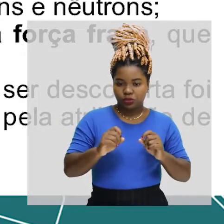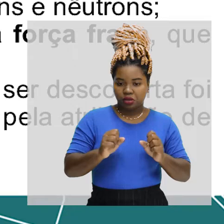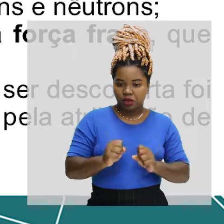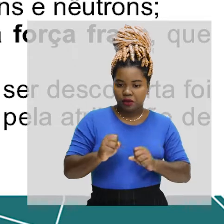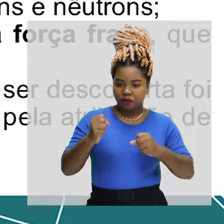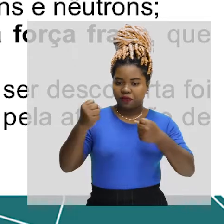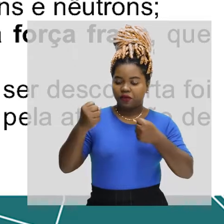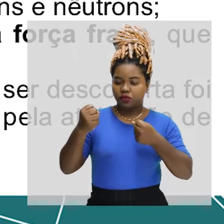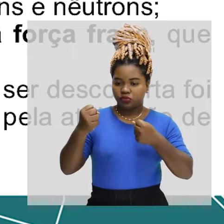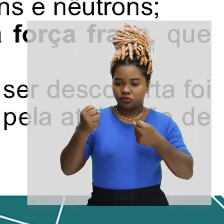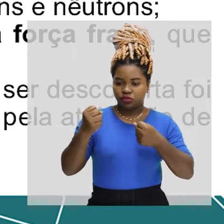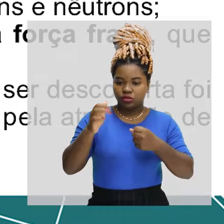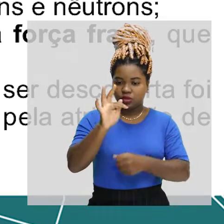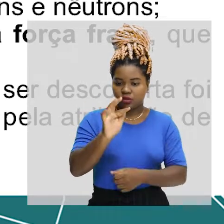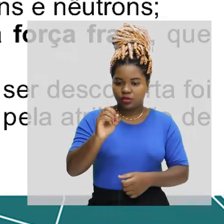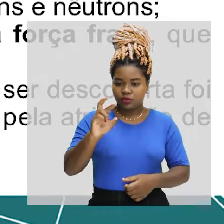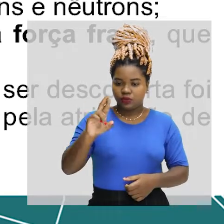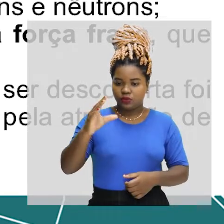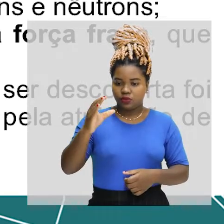tá certo?